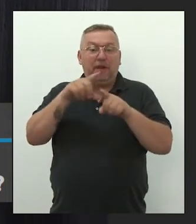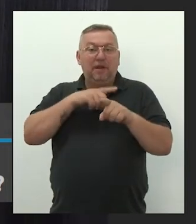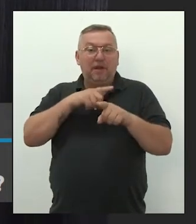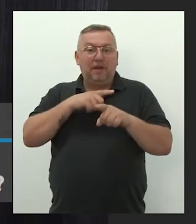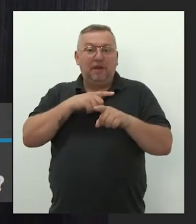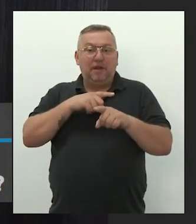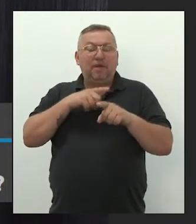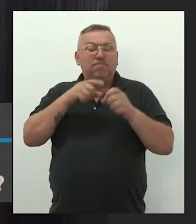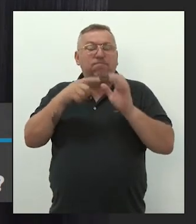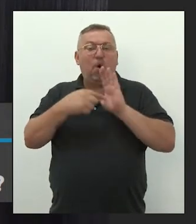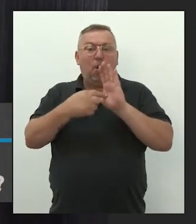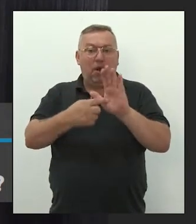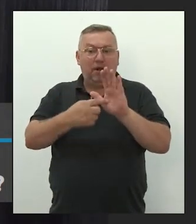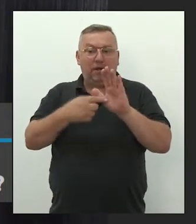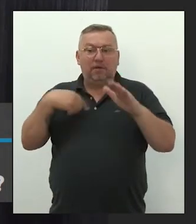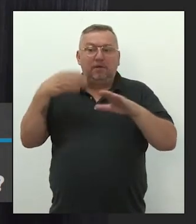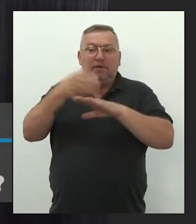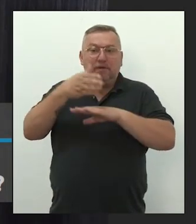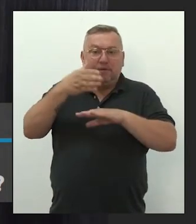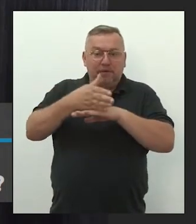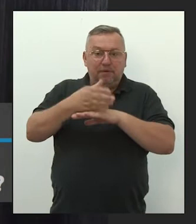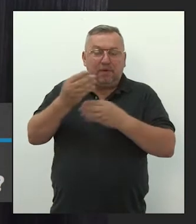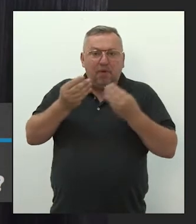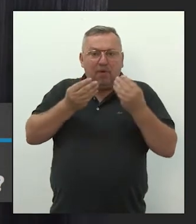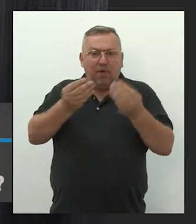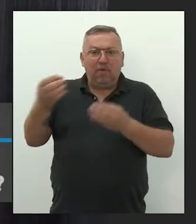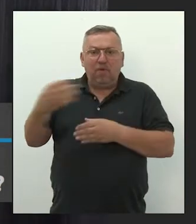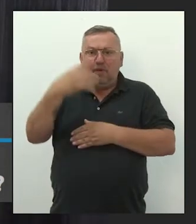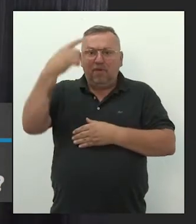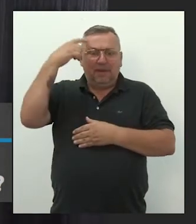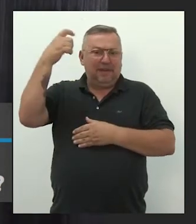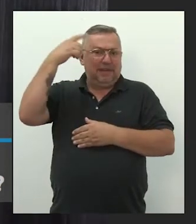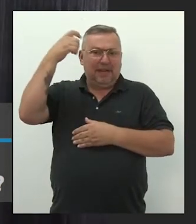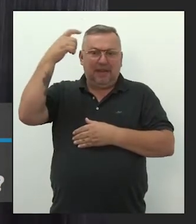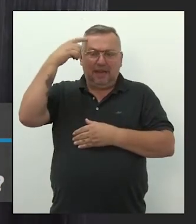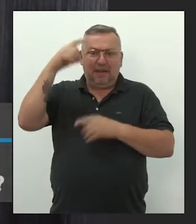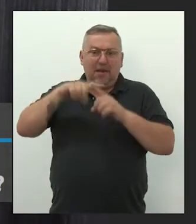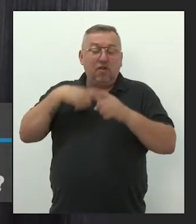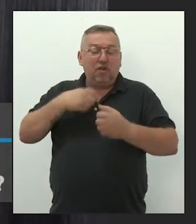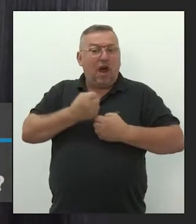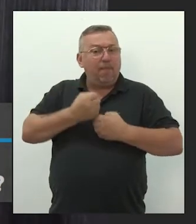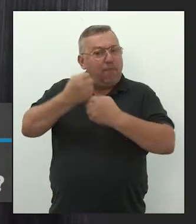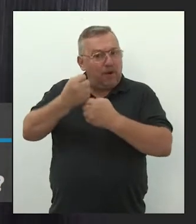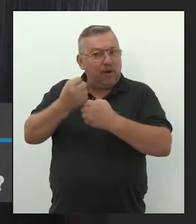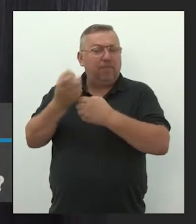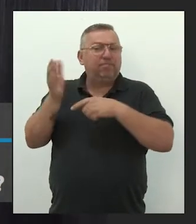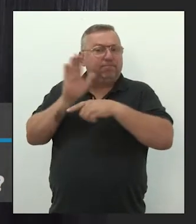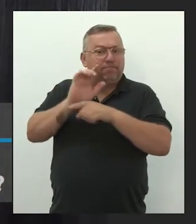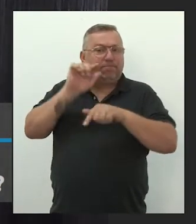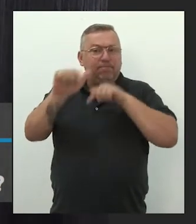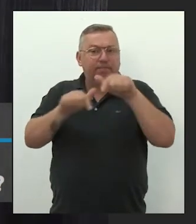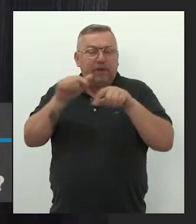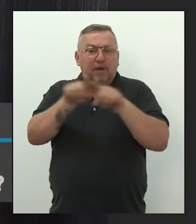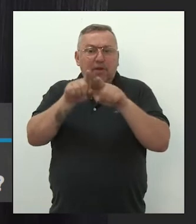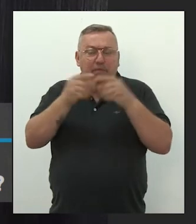queria enfatizar que a gente está sempre oferecendo novas ideias com intenção de apoiar, fortalecer e ressignificar